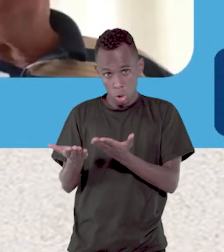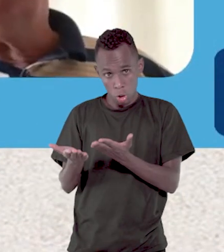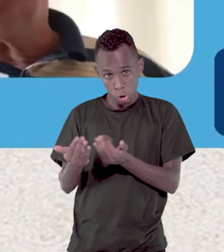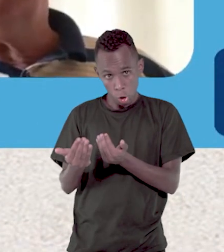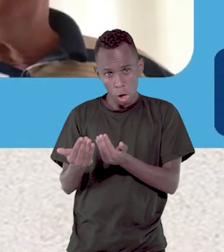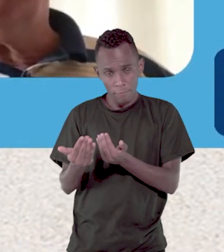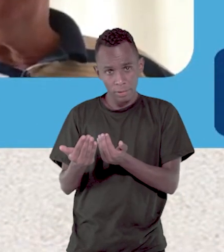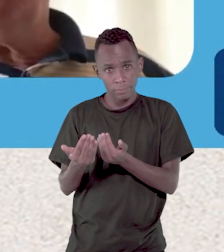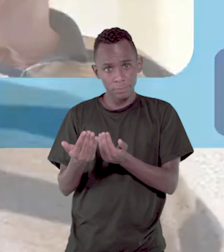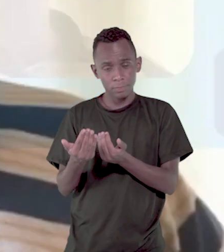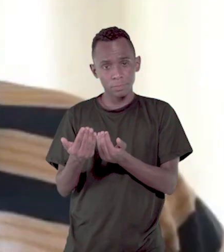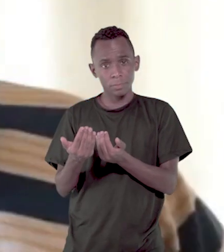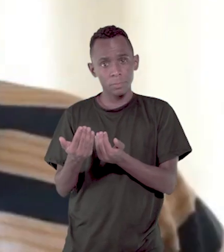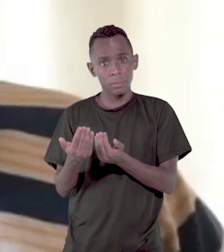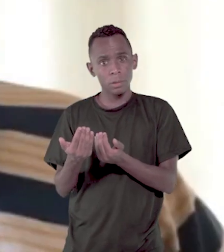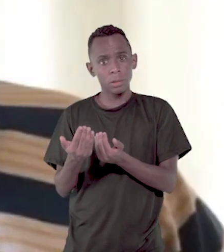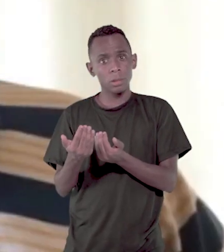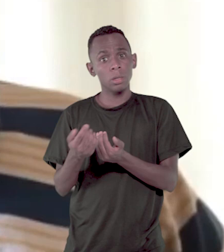jovens,